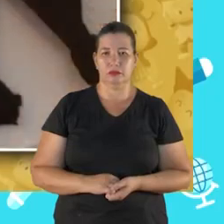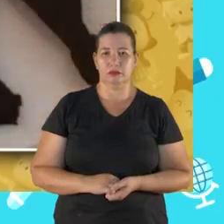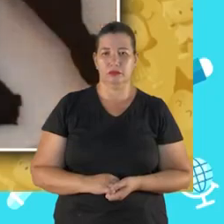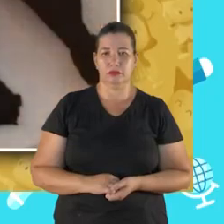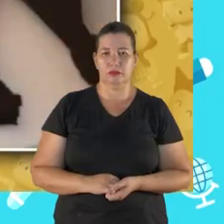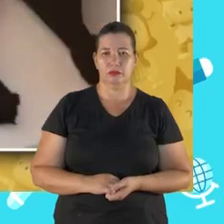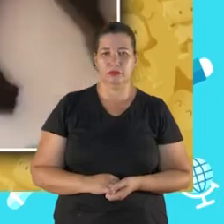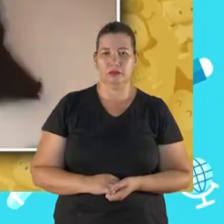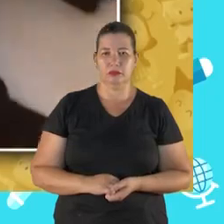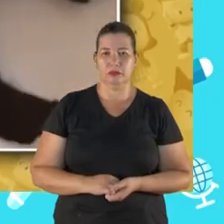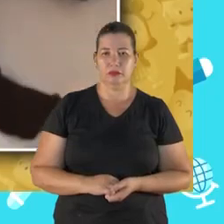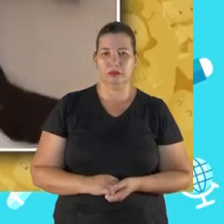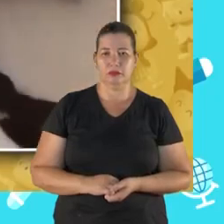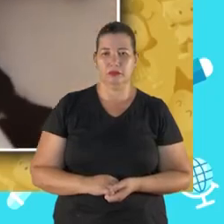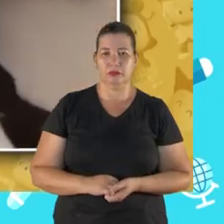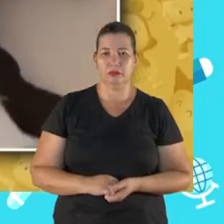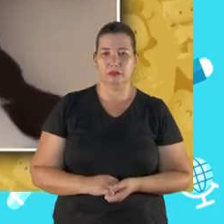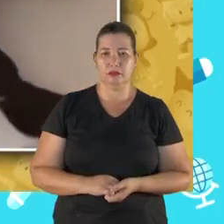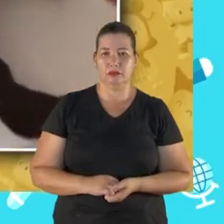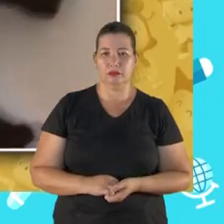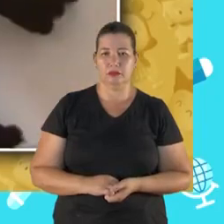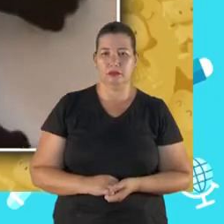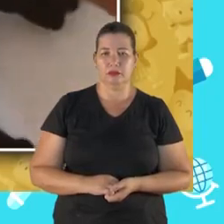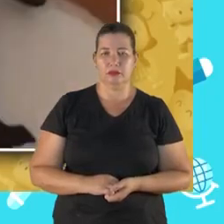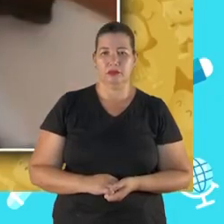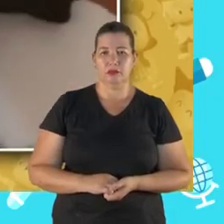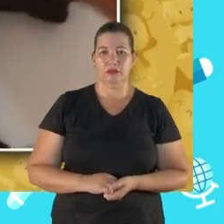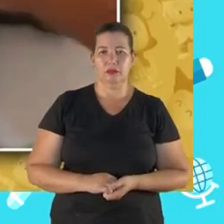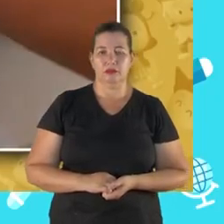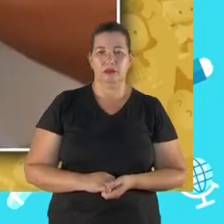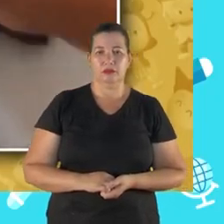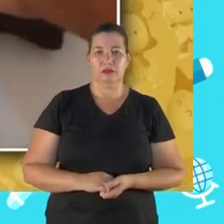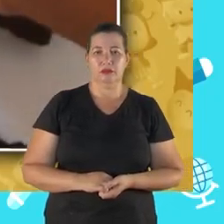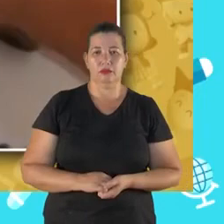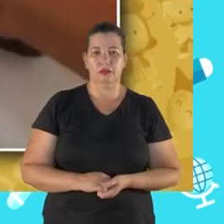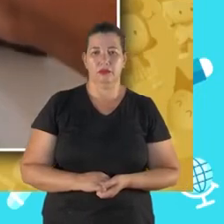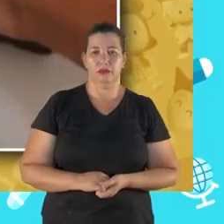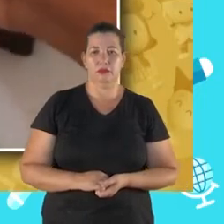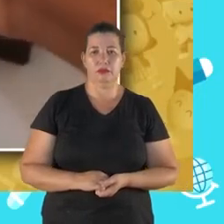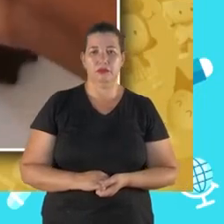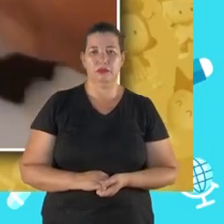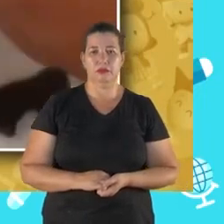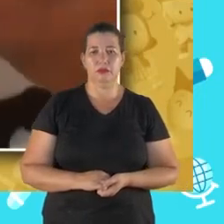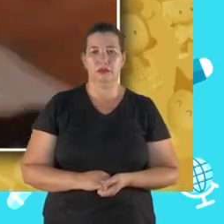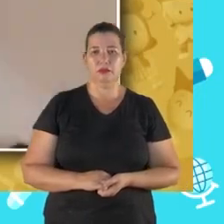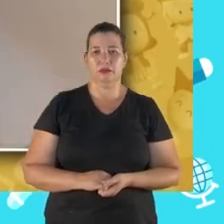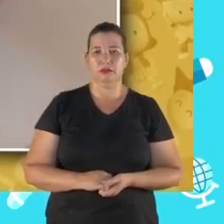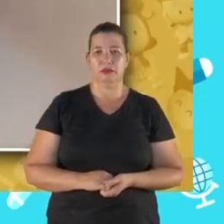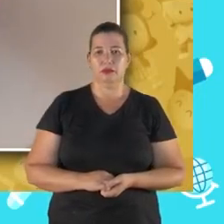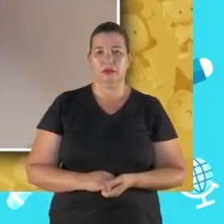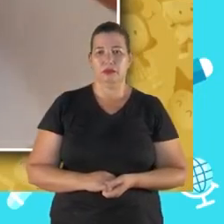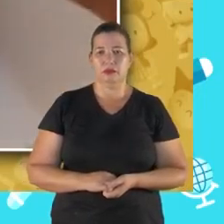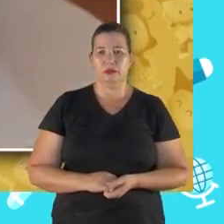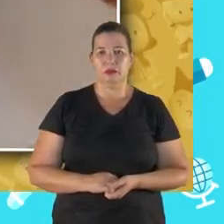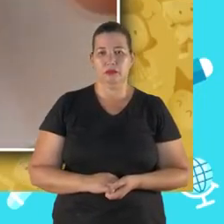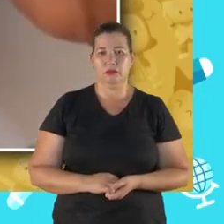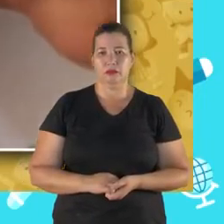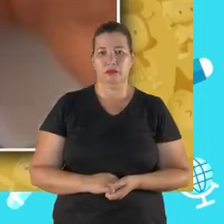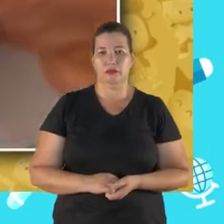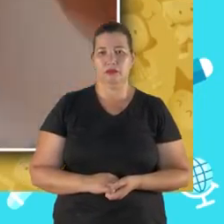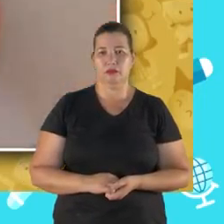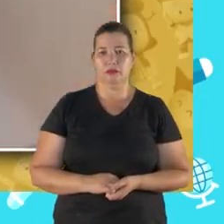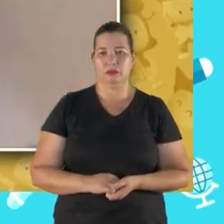Peça ajuda para sua mãe aí também, tá? Cuidado com a tesoura. Aí, passo a cabecinha dela aqui